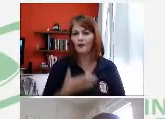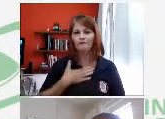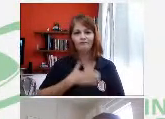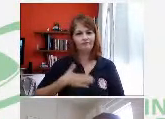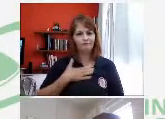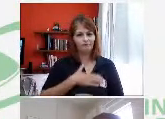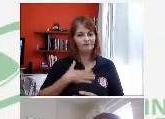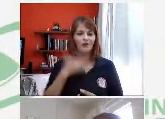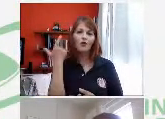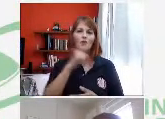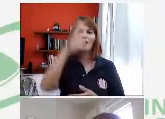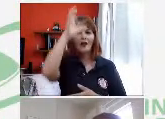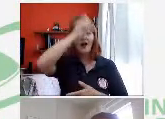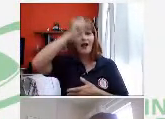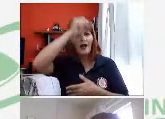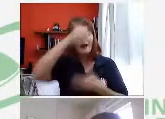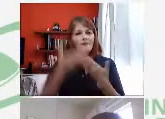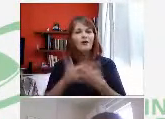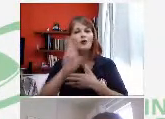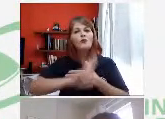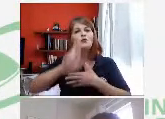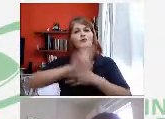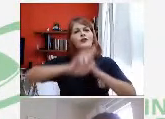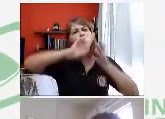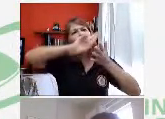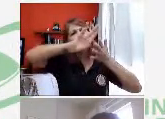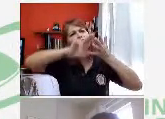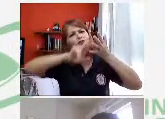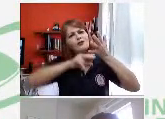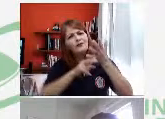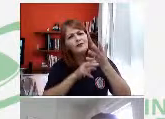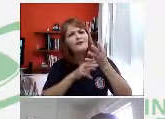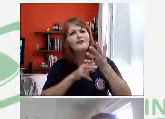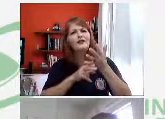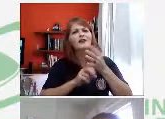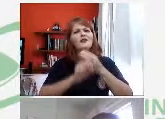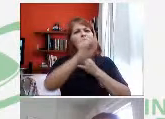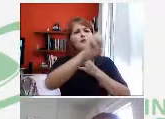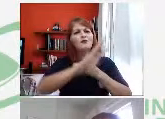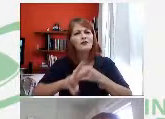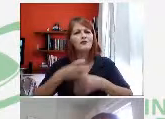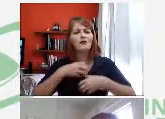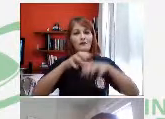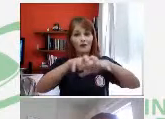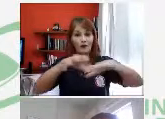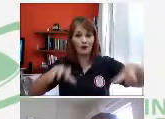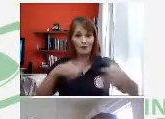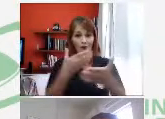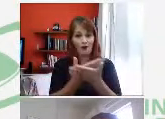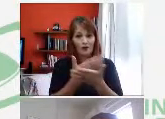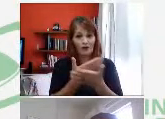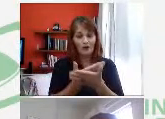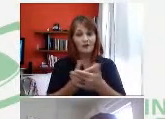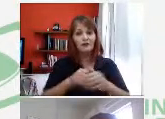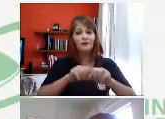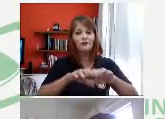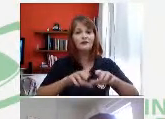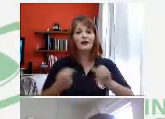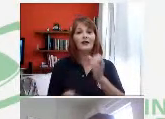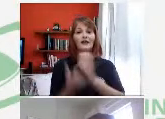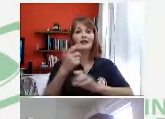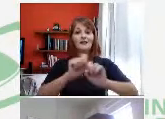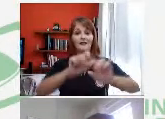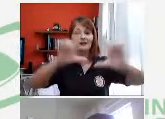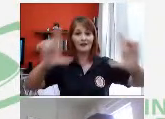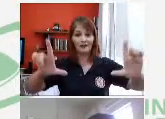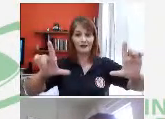consegui aprender a utilizar diversas plataformas no meio remoto. Até a criação desse vídeo, eu e meus colegas trabalhamos